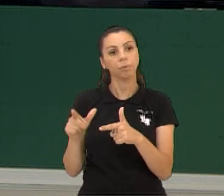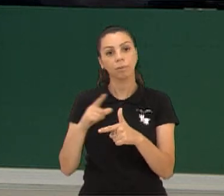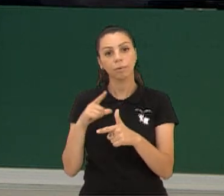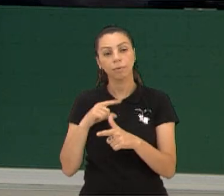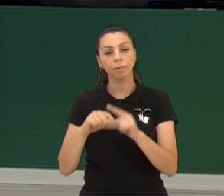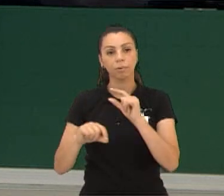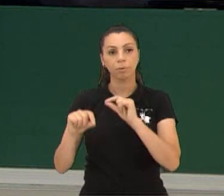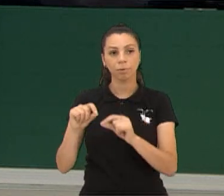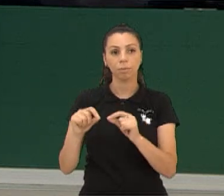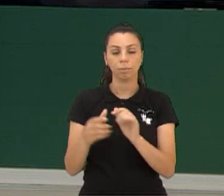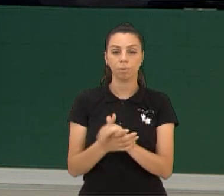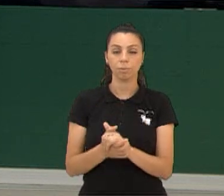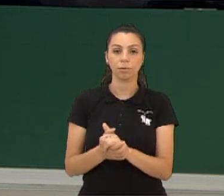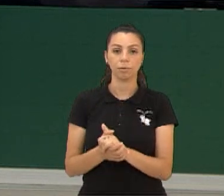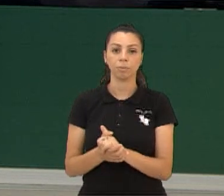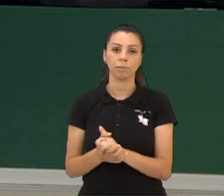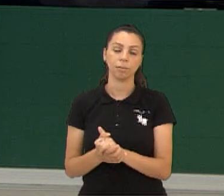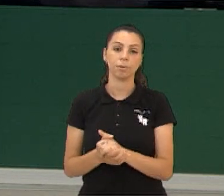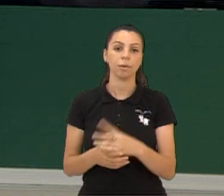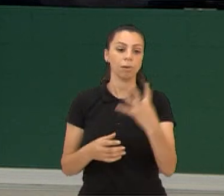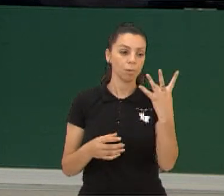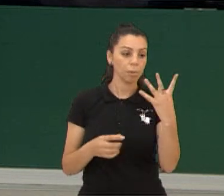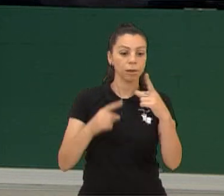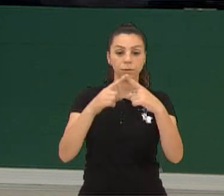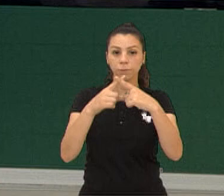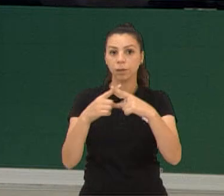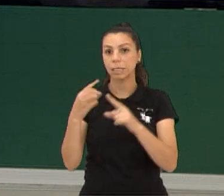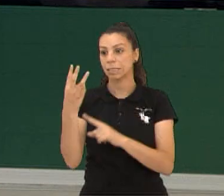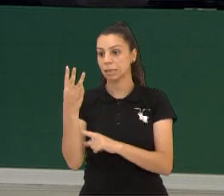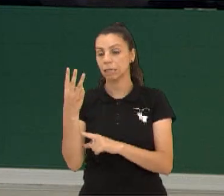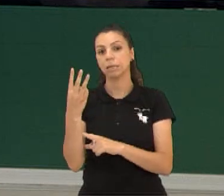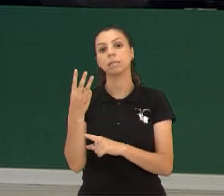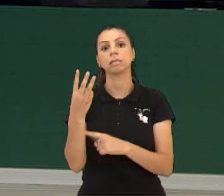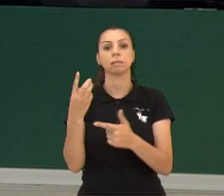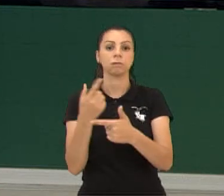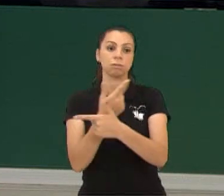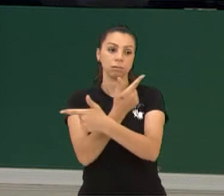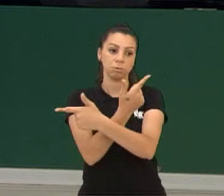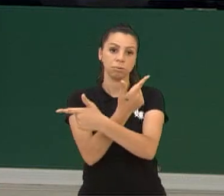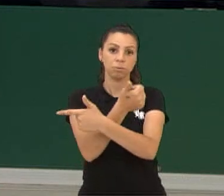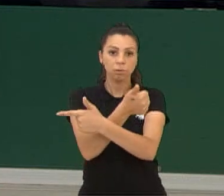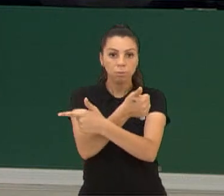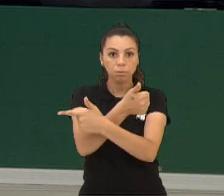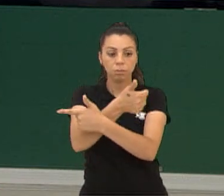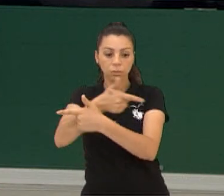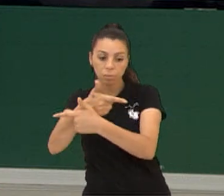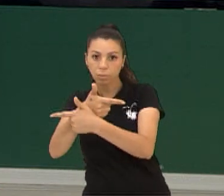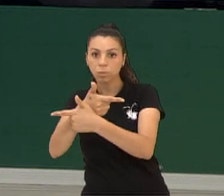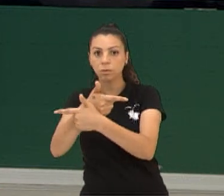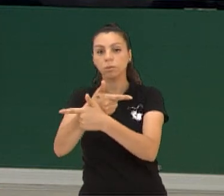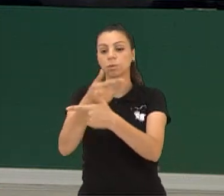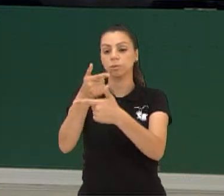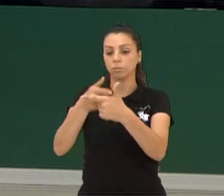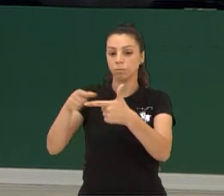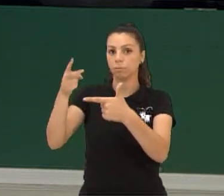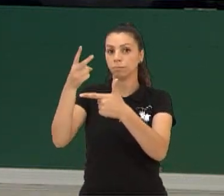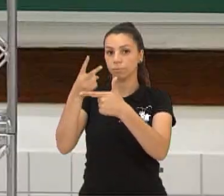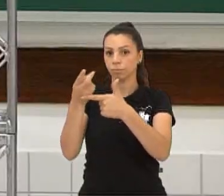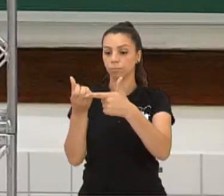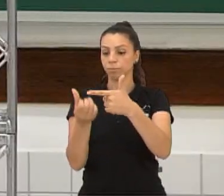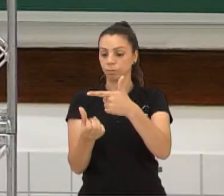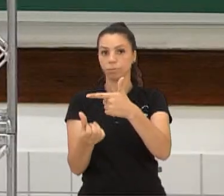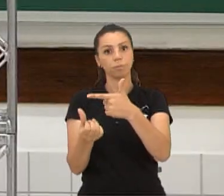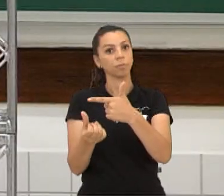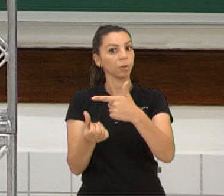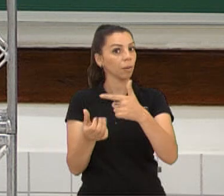quê? 4 vezes 3, 12, dividido por 2, vai dar 6, beleza?